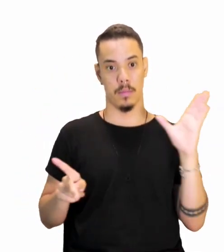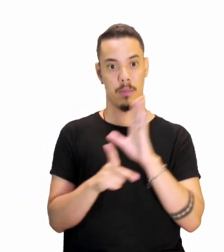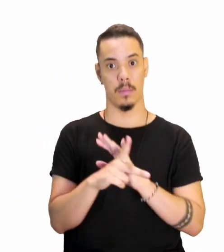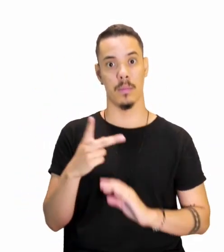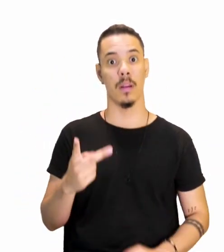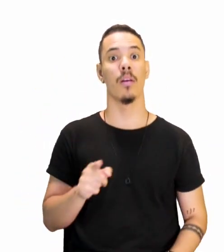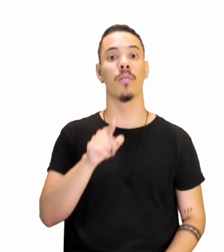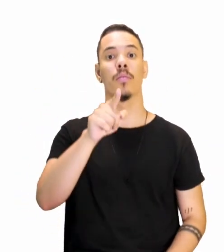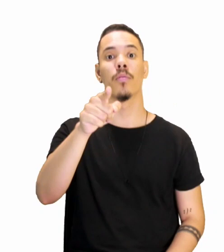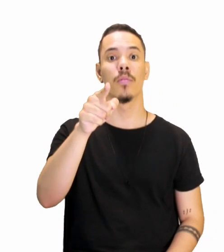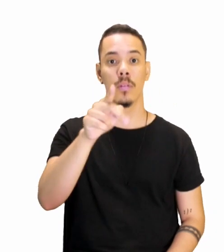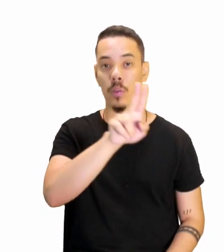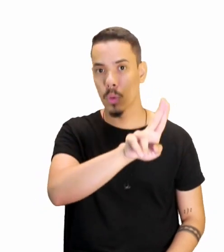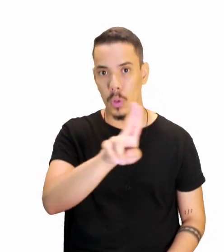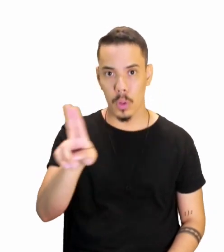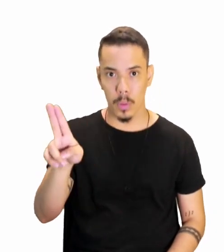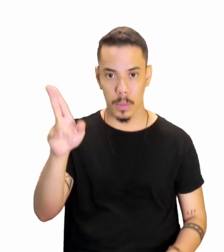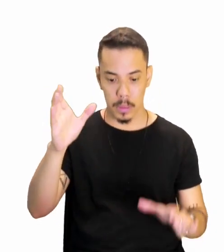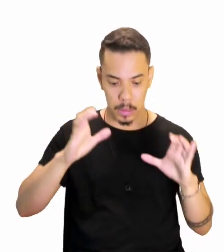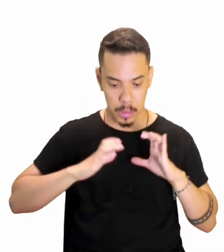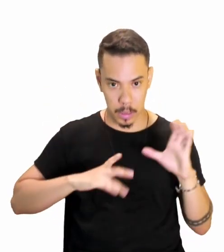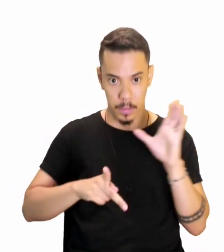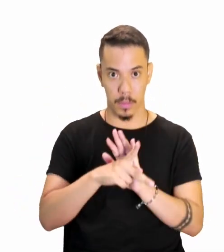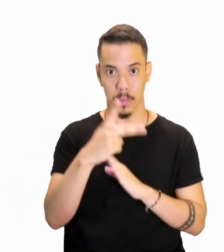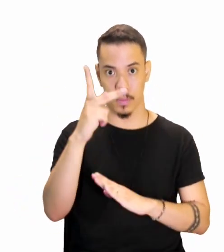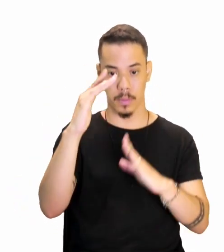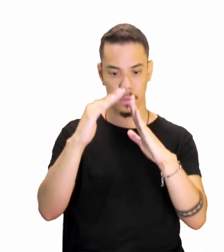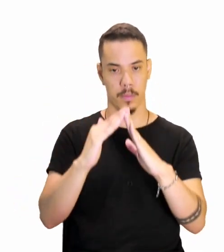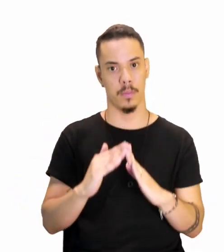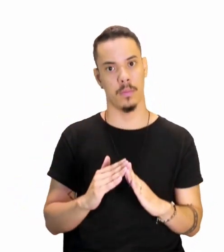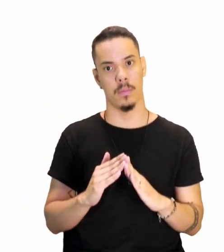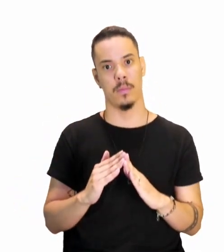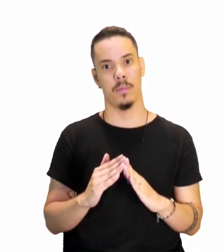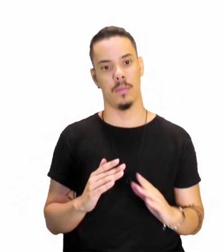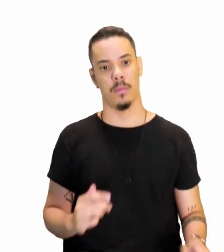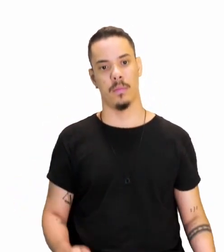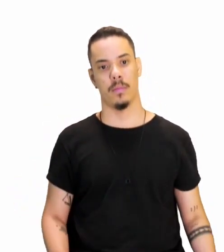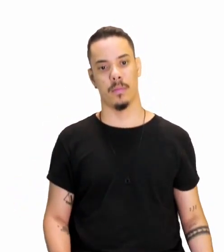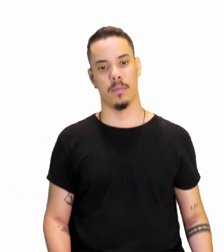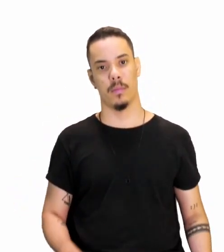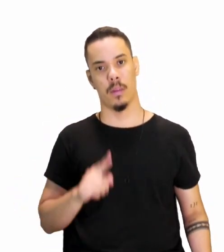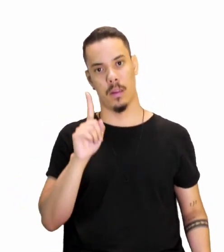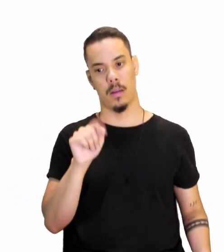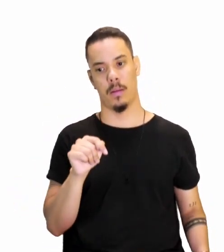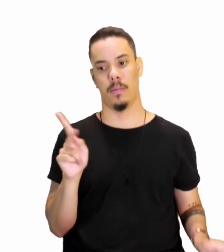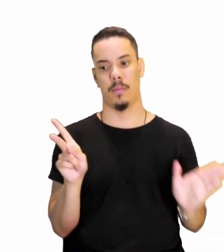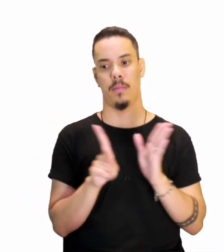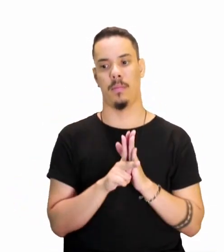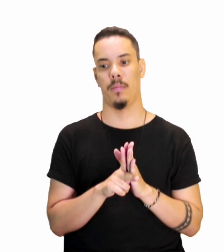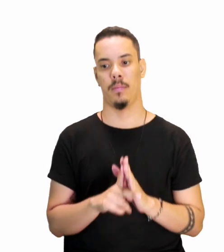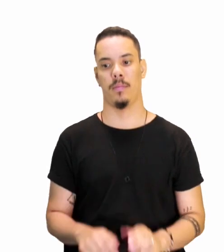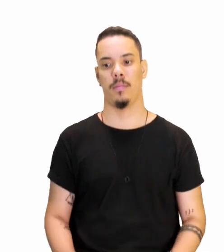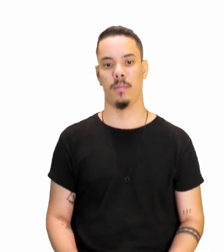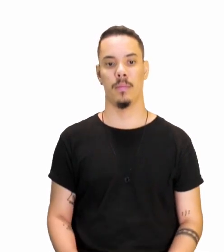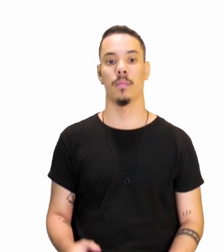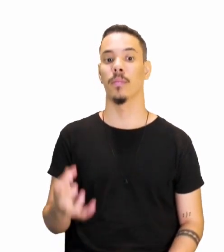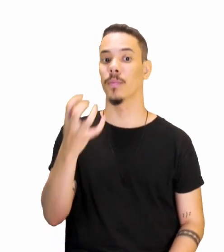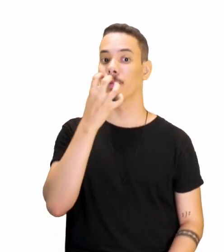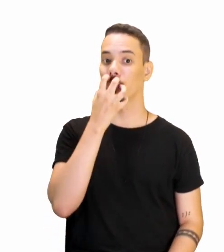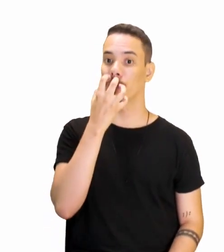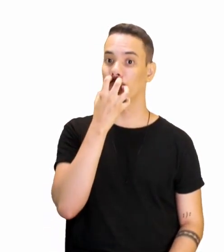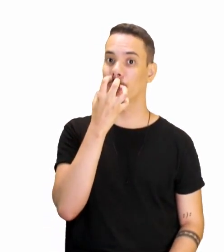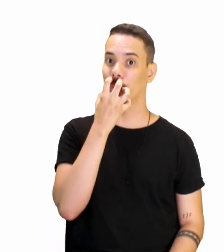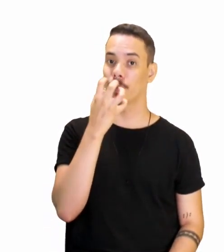Onde você mora, tá bom? O nome da cidade que você mora é o quê? O próprio. Cachorro